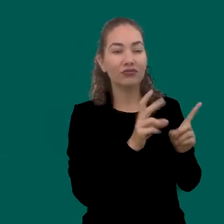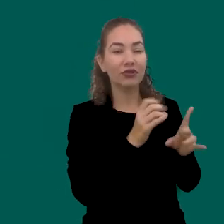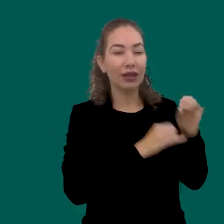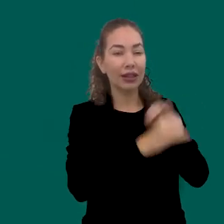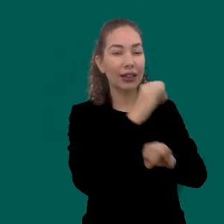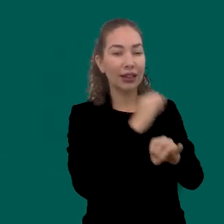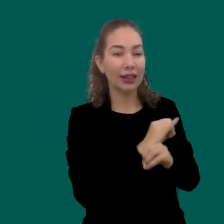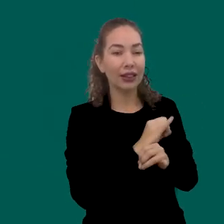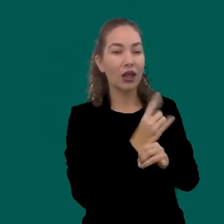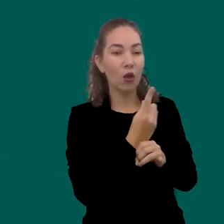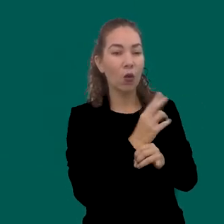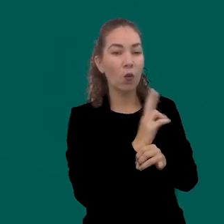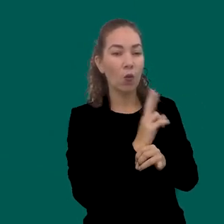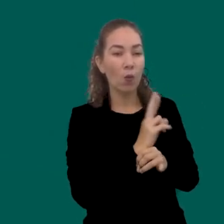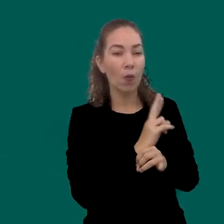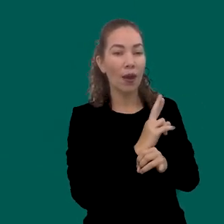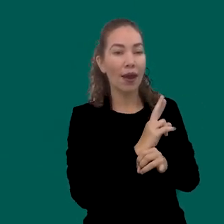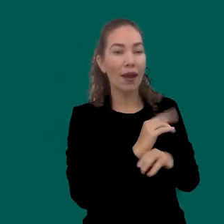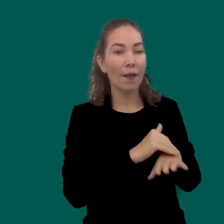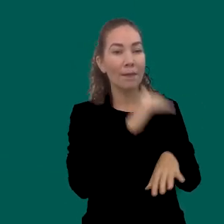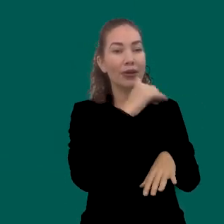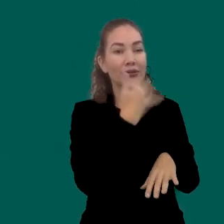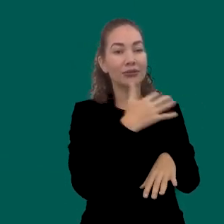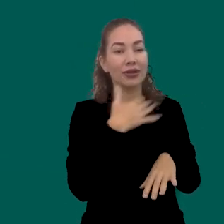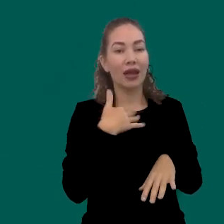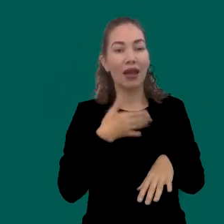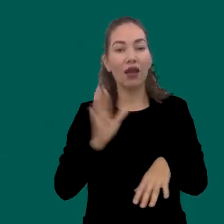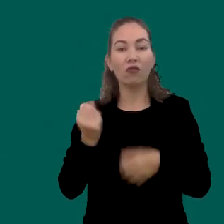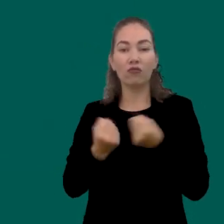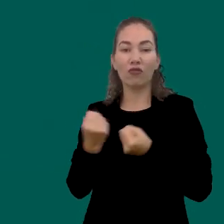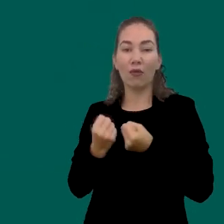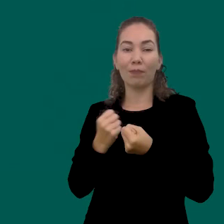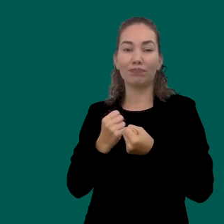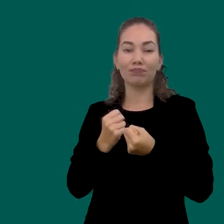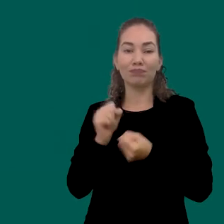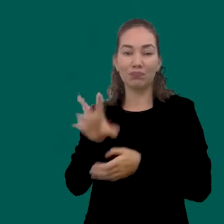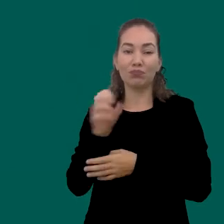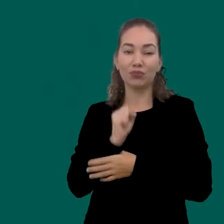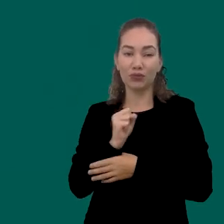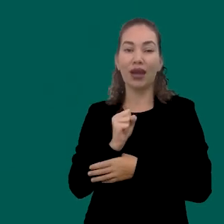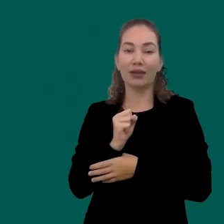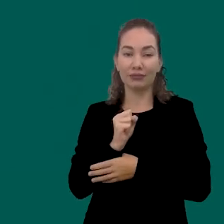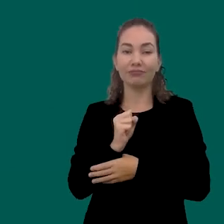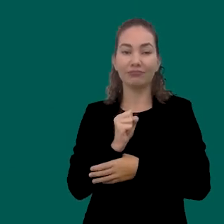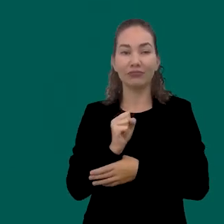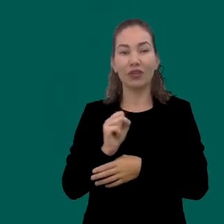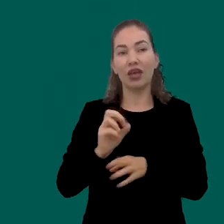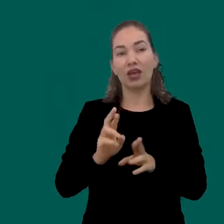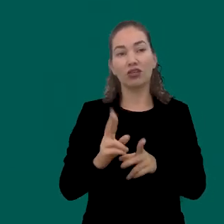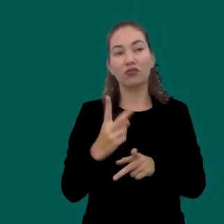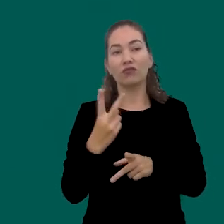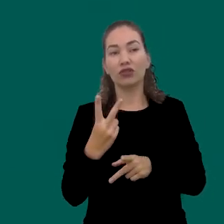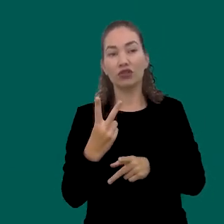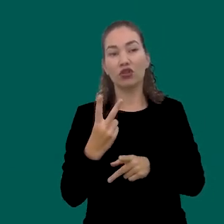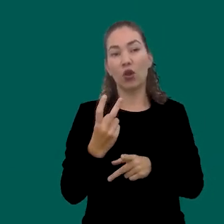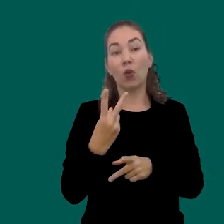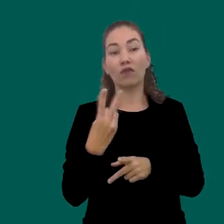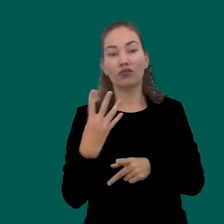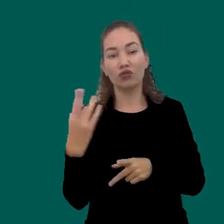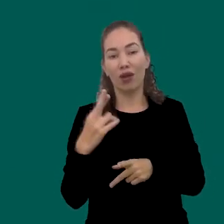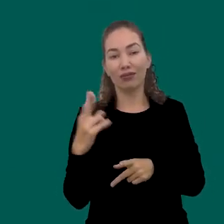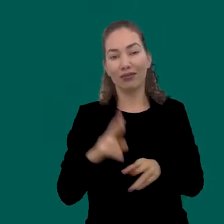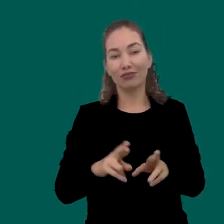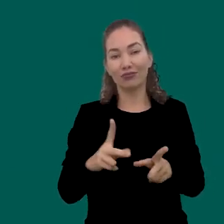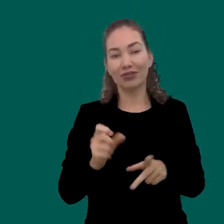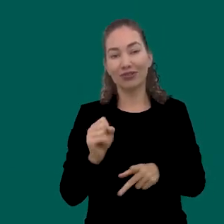tiver R$1 mais caro que o supermercado, deixa que eu vou pegar o carro no mercado. Vai dar a diferença de pegar 2 fardinhos vai dar